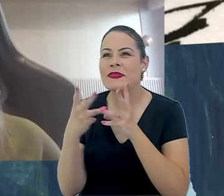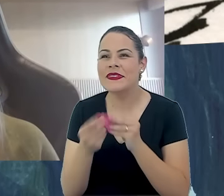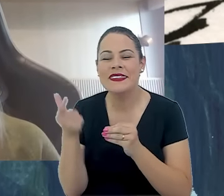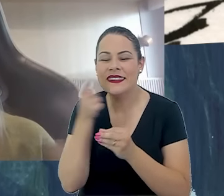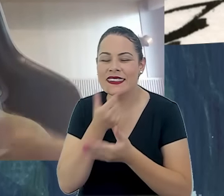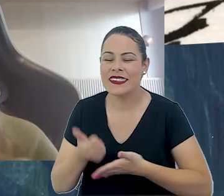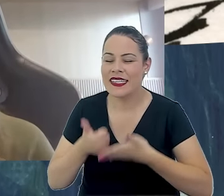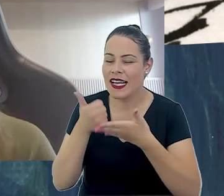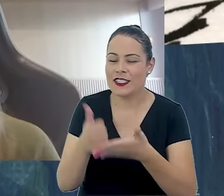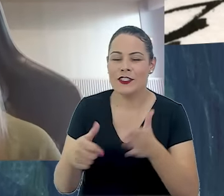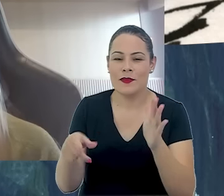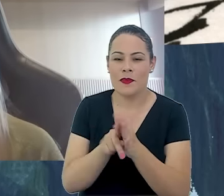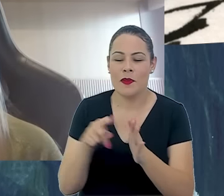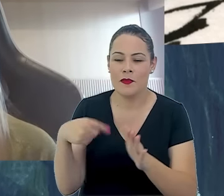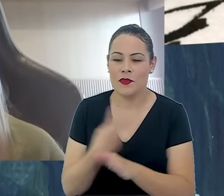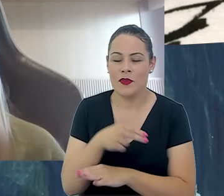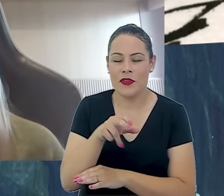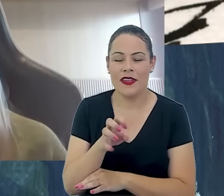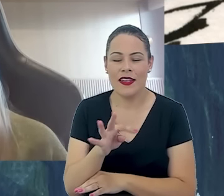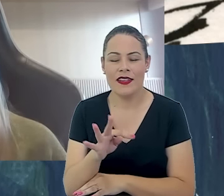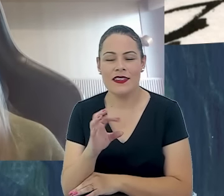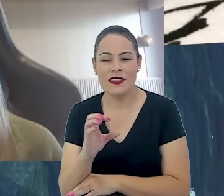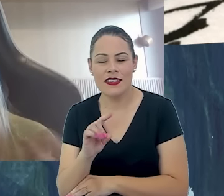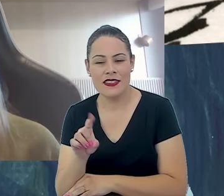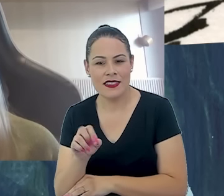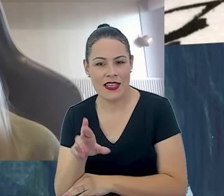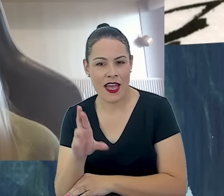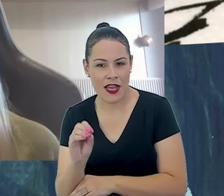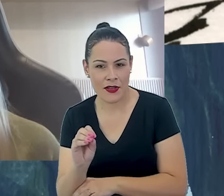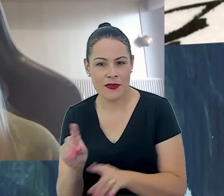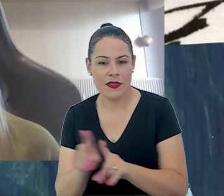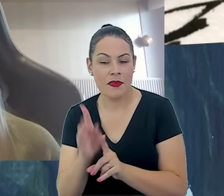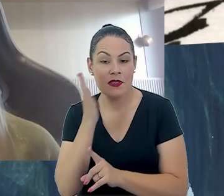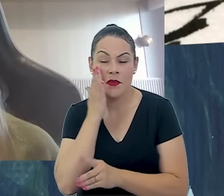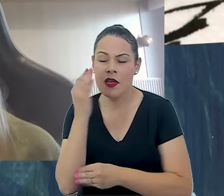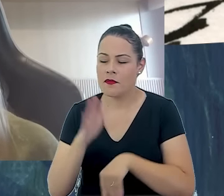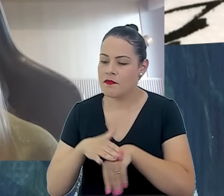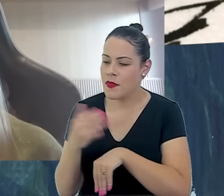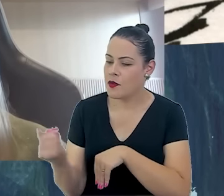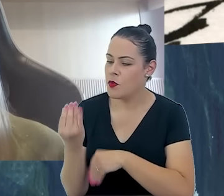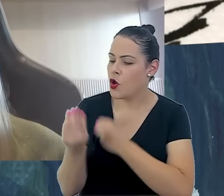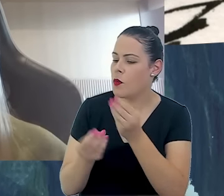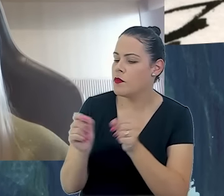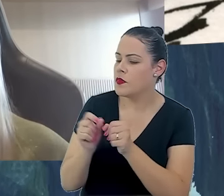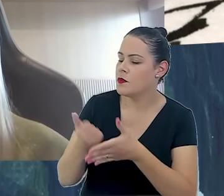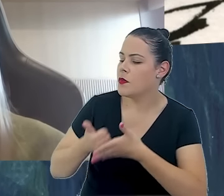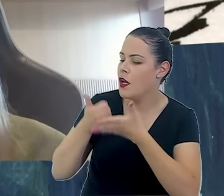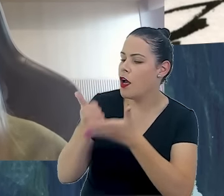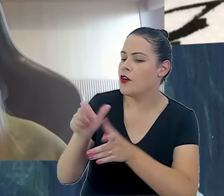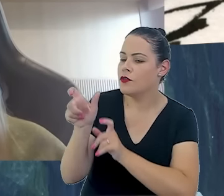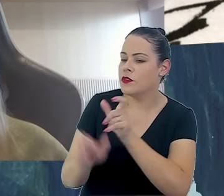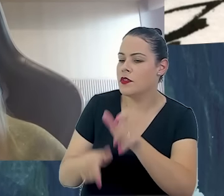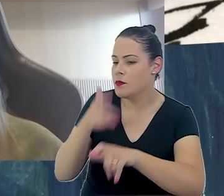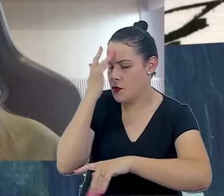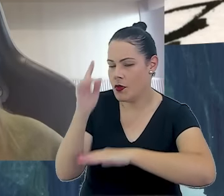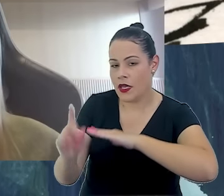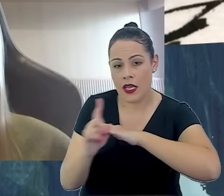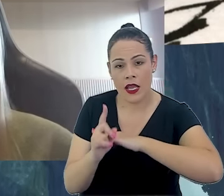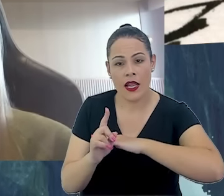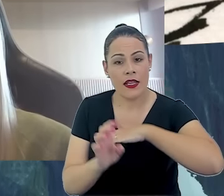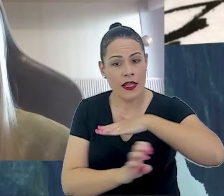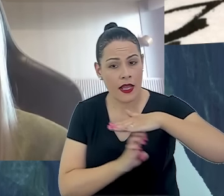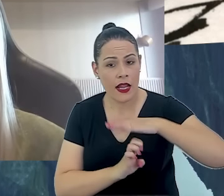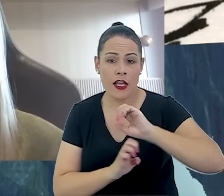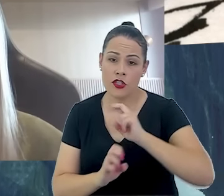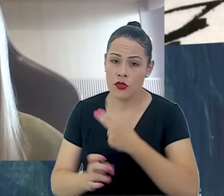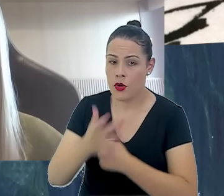isso corrobora por nosso próprio net zero, mas ainda mais importante é como a gente ajuda os clientes, as companhias ou